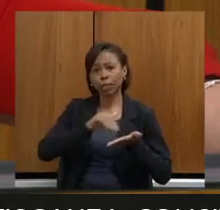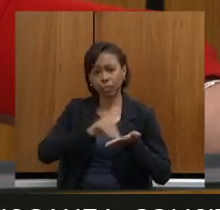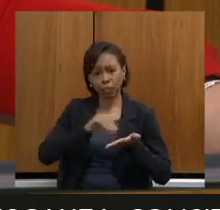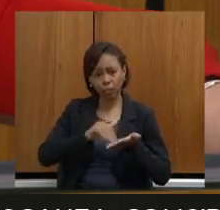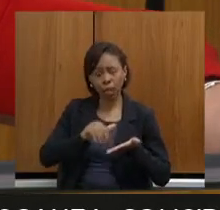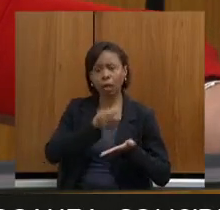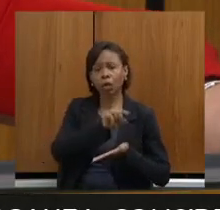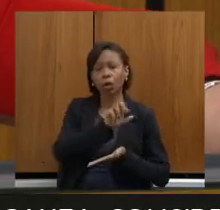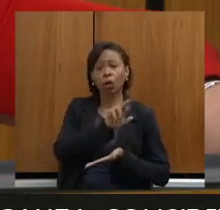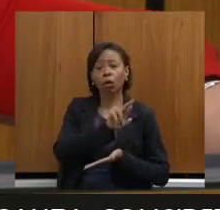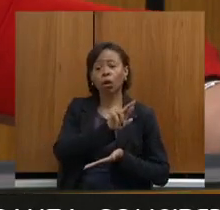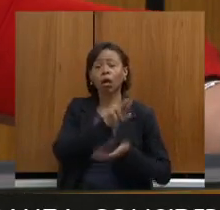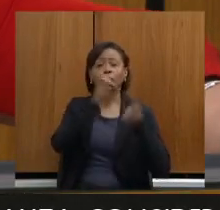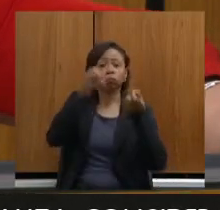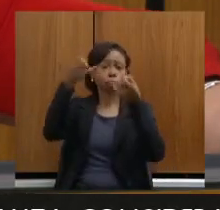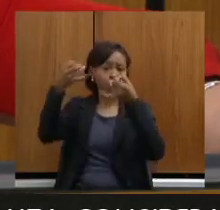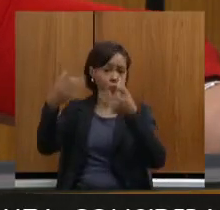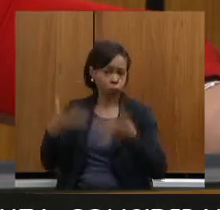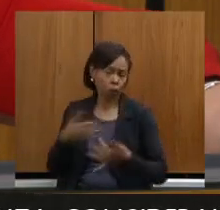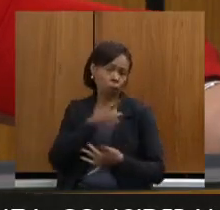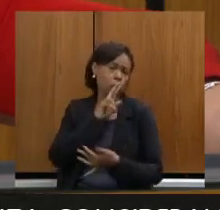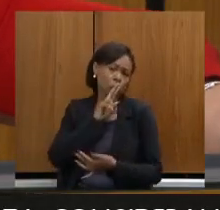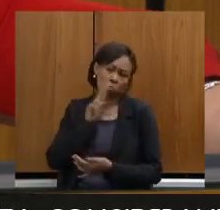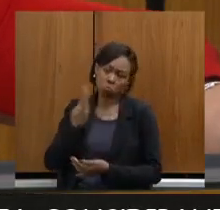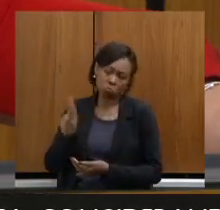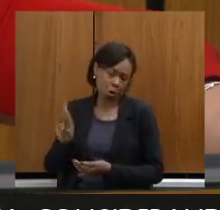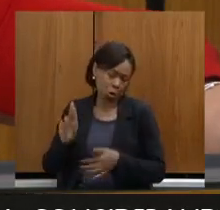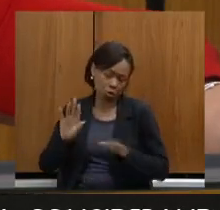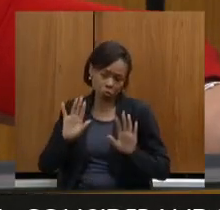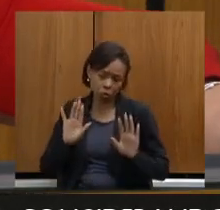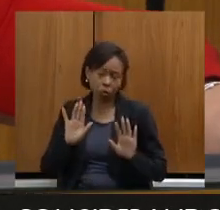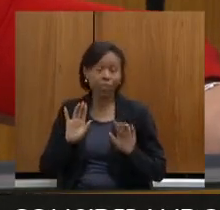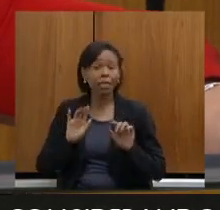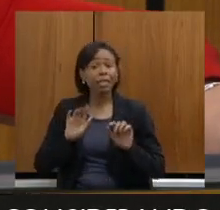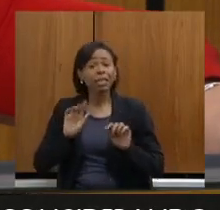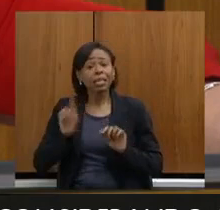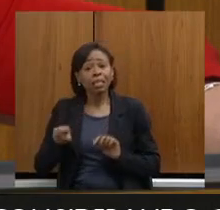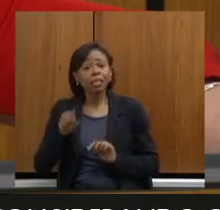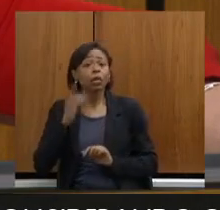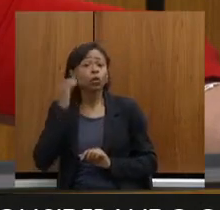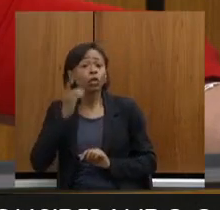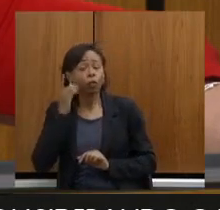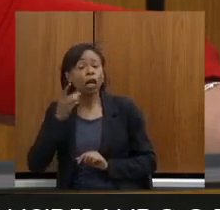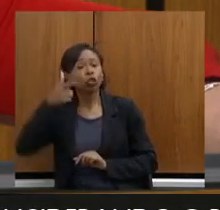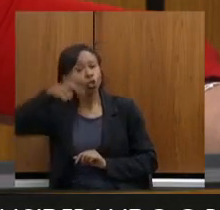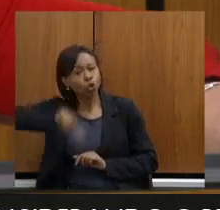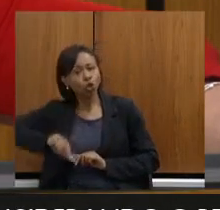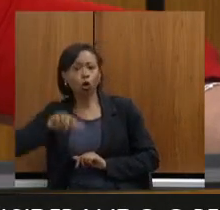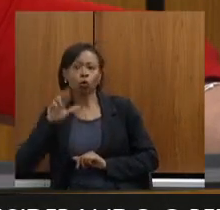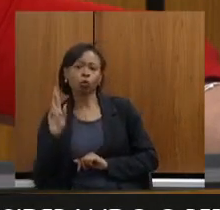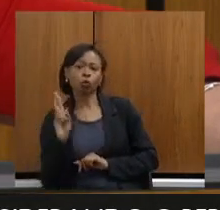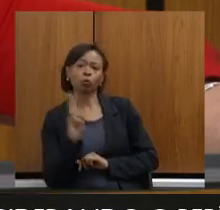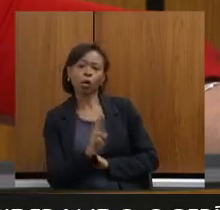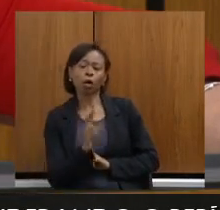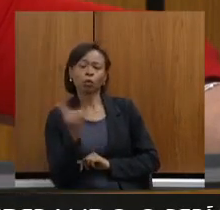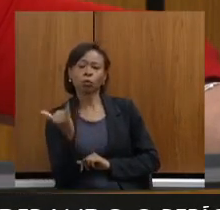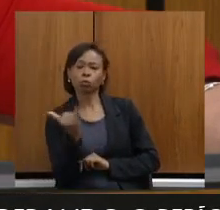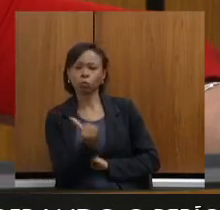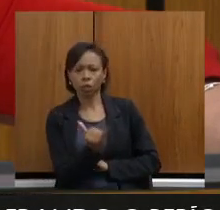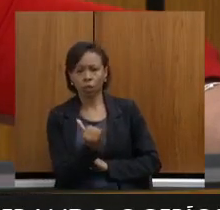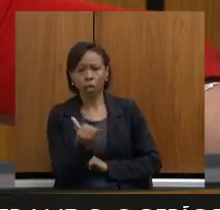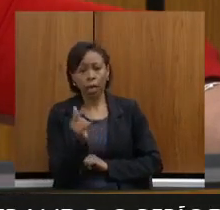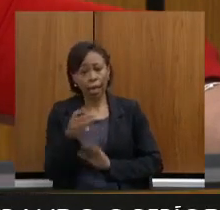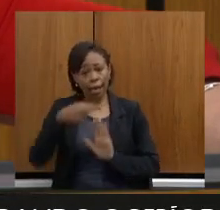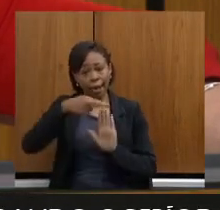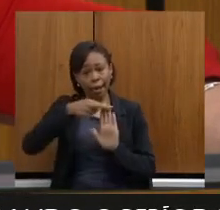faz é o seu faz a sua resposta enfim e ao Deputado é dado o direito de réplica Essa é a metodologia